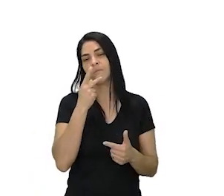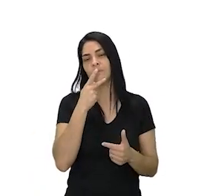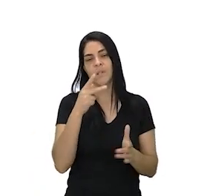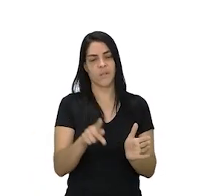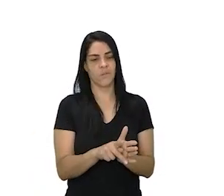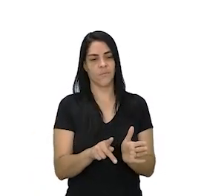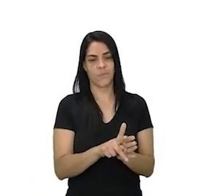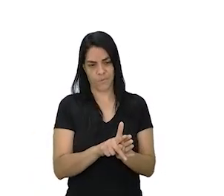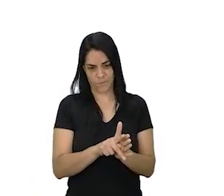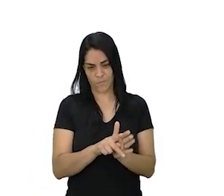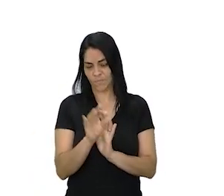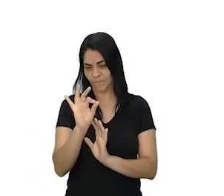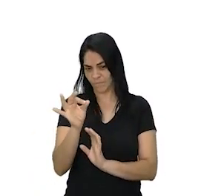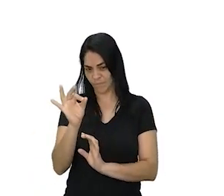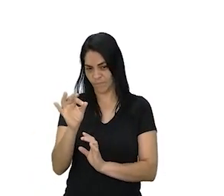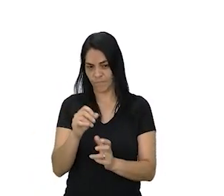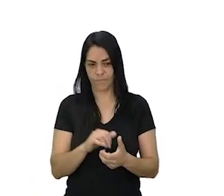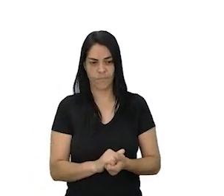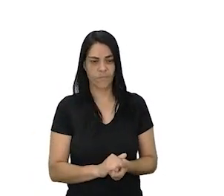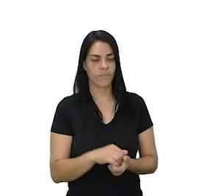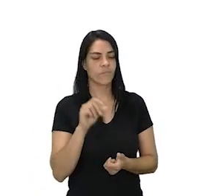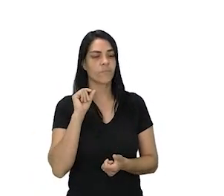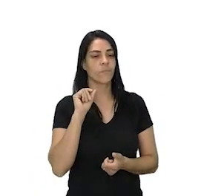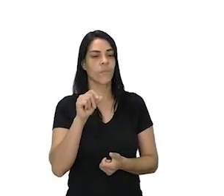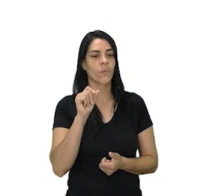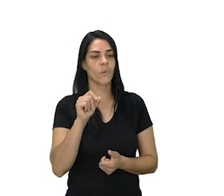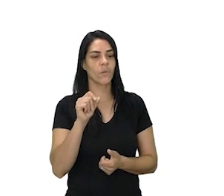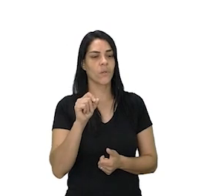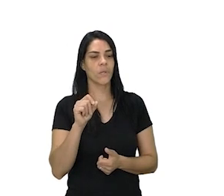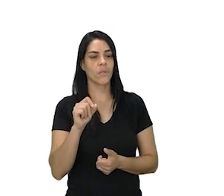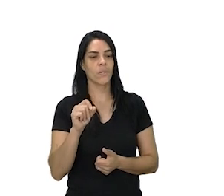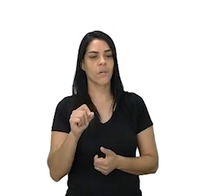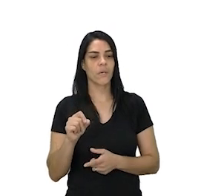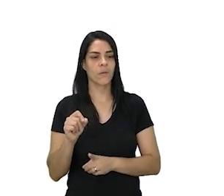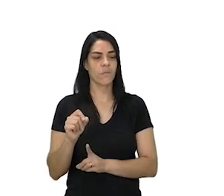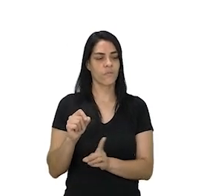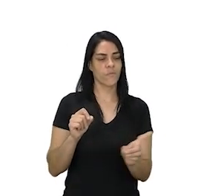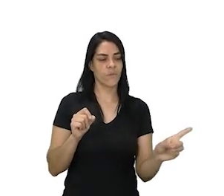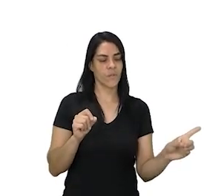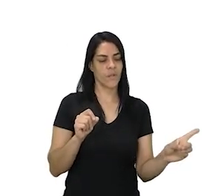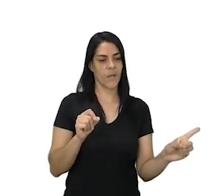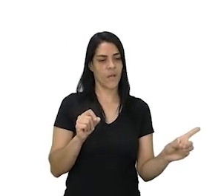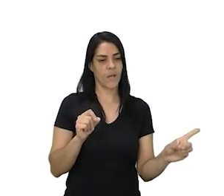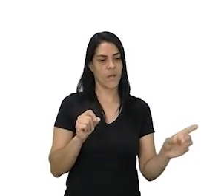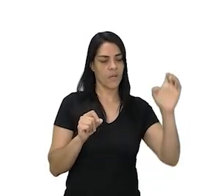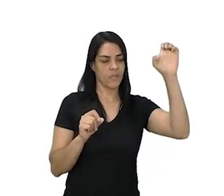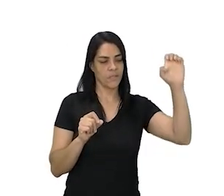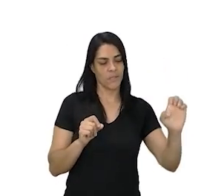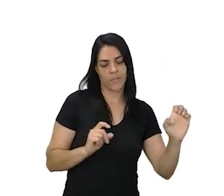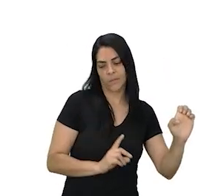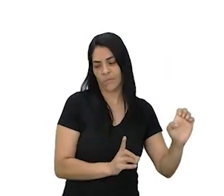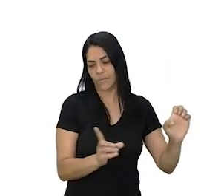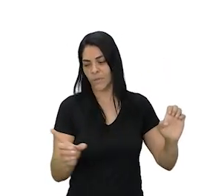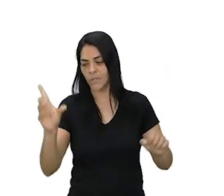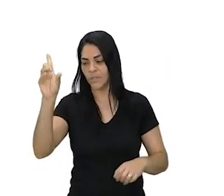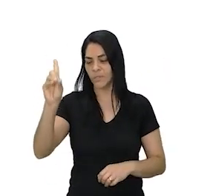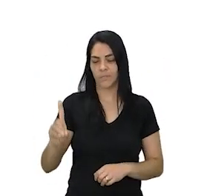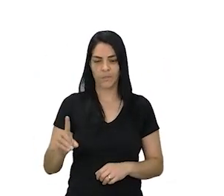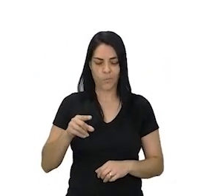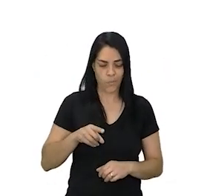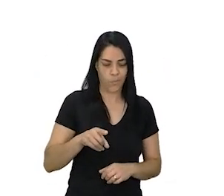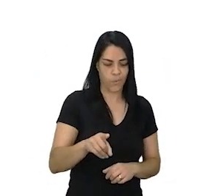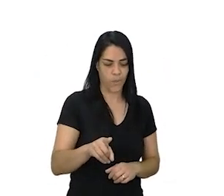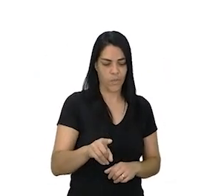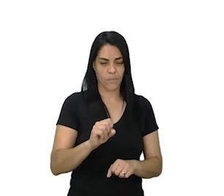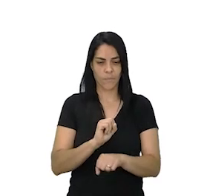ela, né? O que é virar à direita, o que é virar à esquerda, o que é seguir em frente, o que é